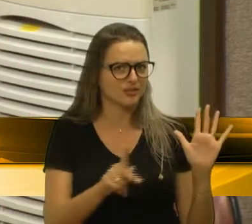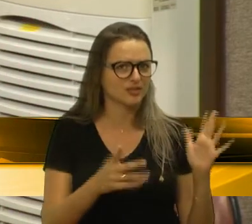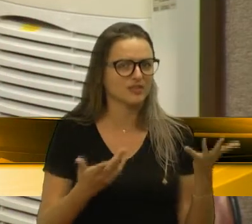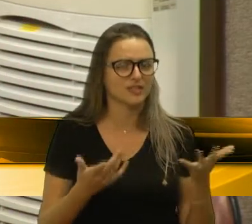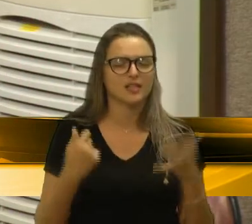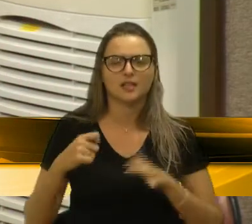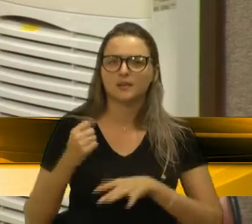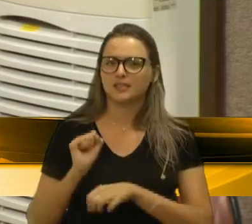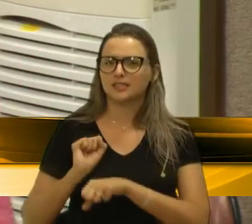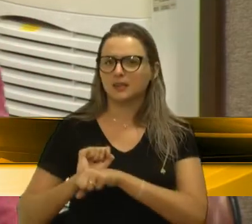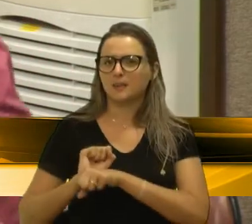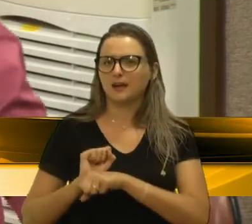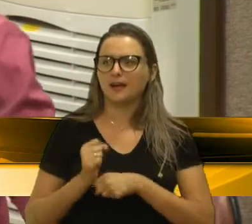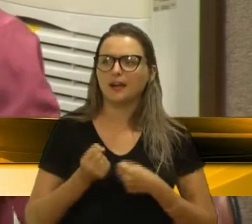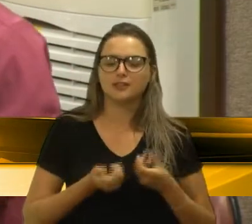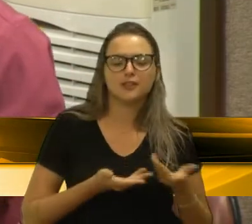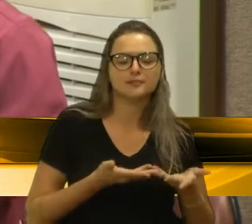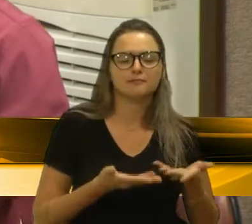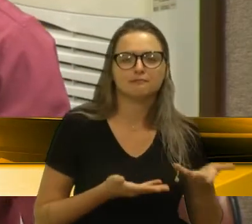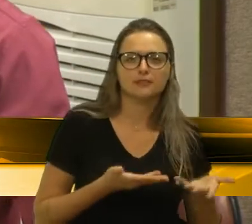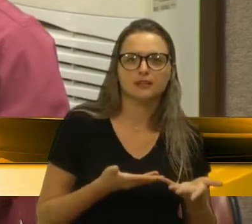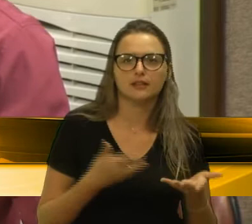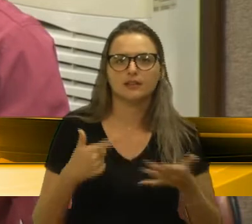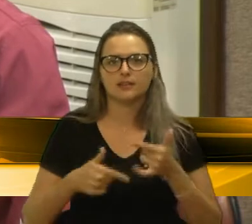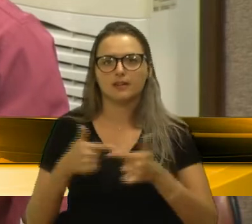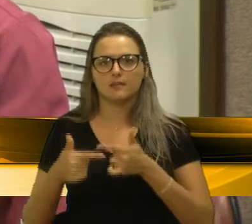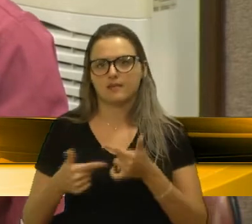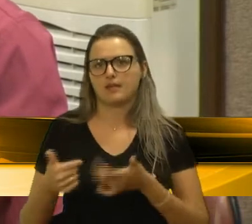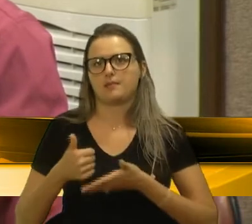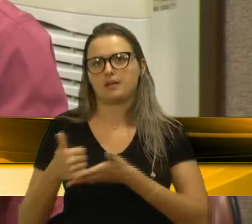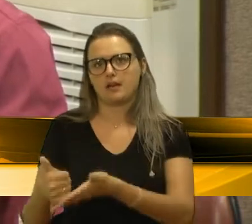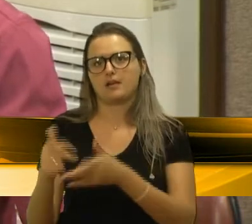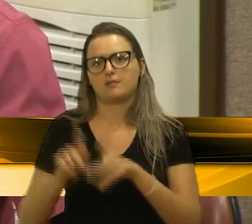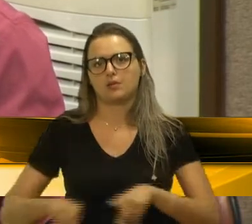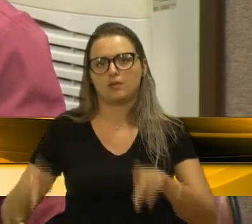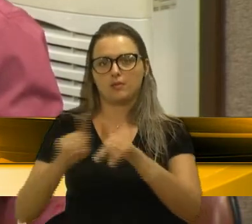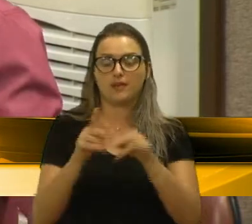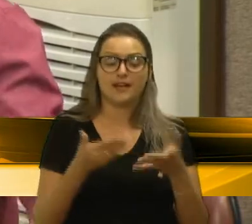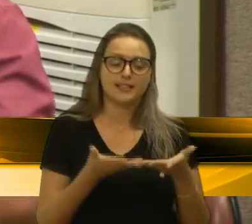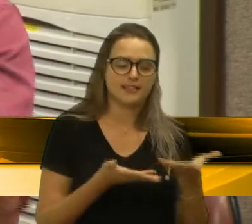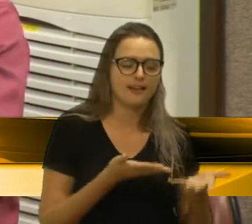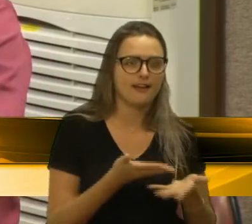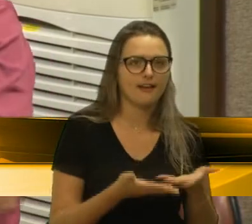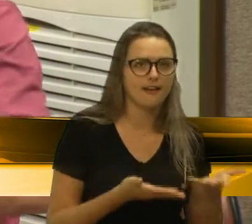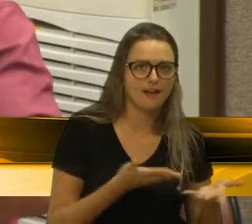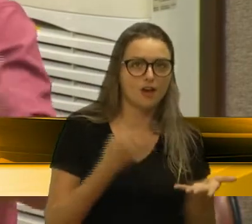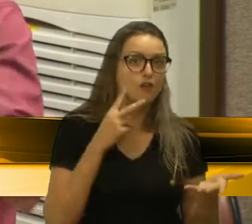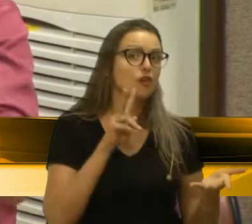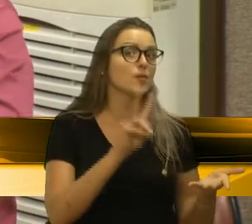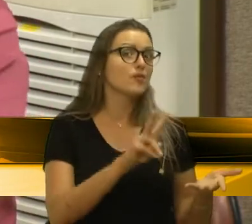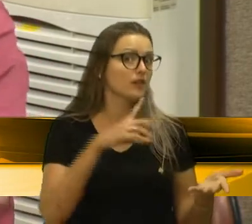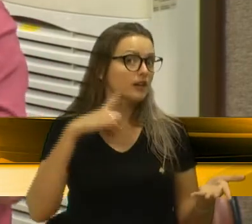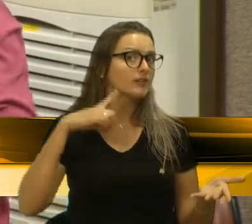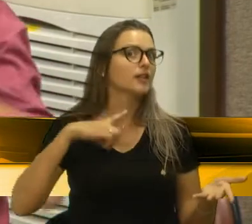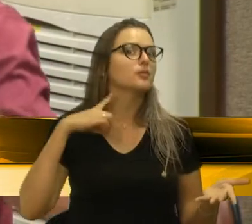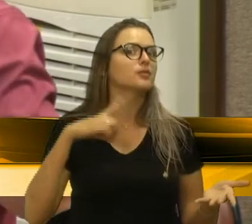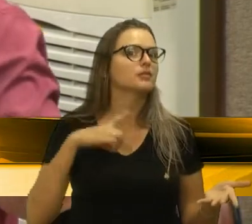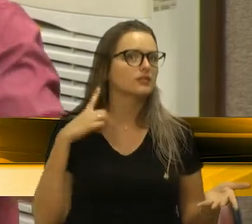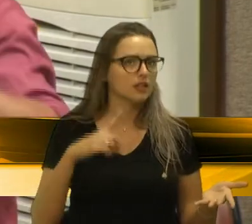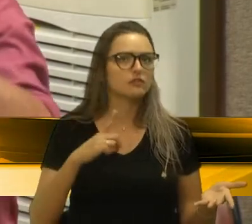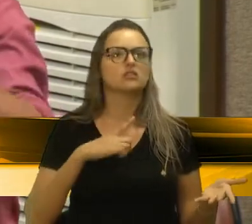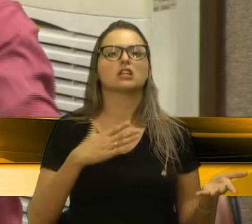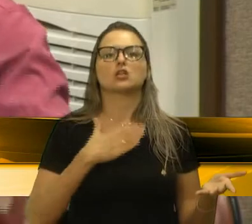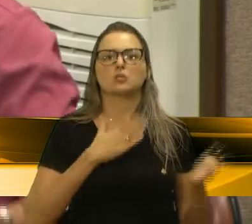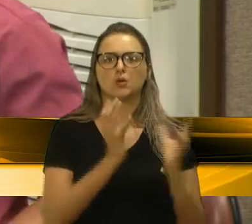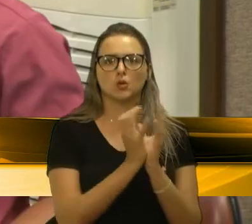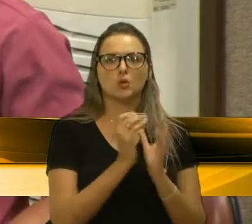de de agrados e trabalhar para o povo mesmo esse sagrados fazer vamos pegar esses deputados aí tem algum descuido meu partido que